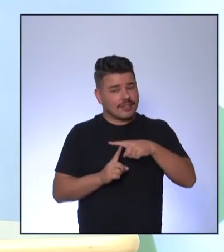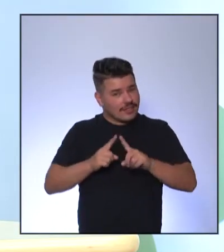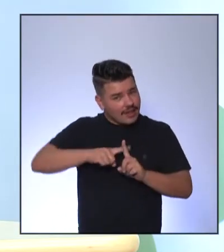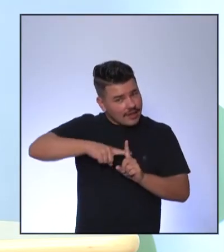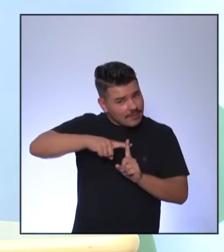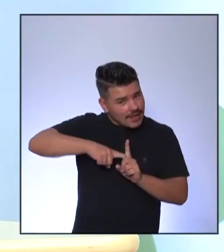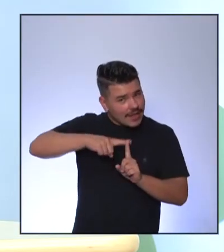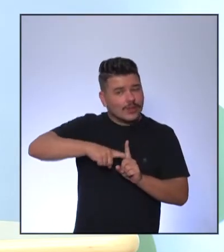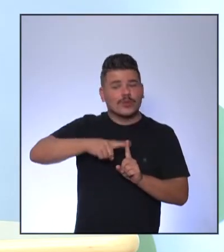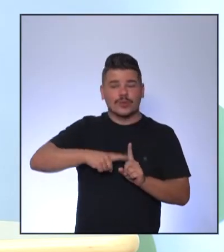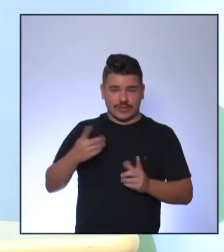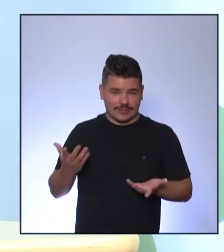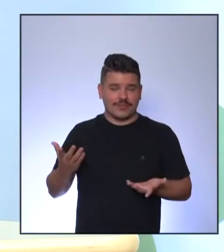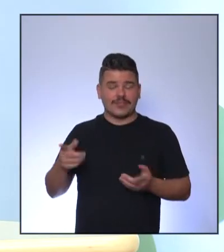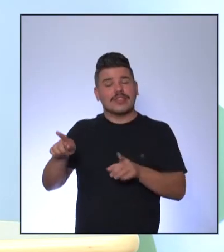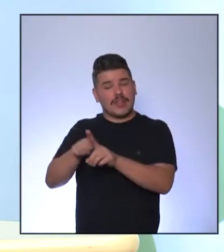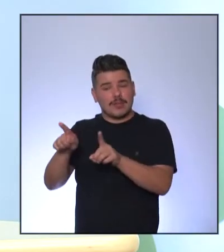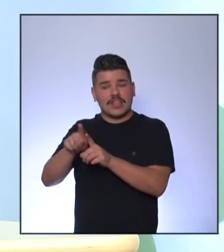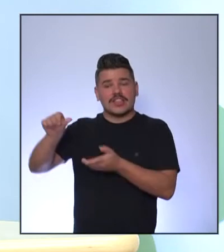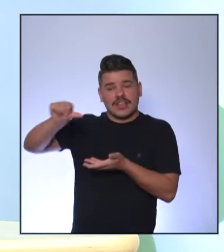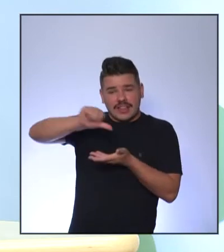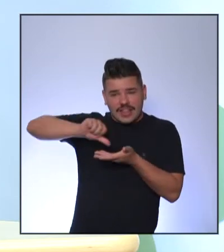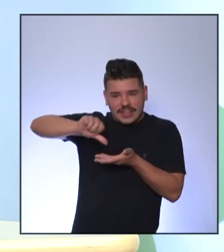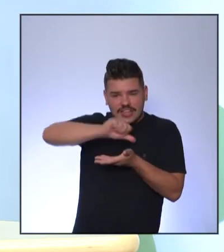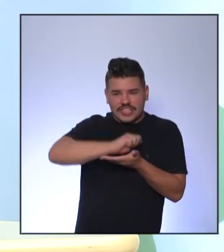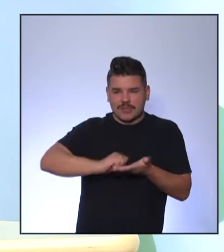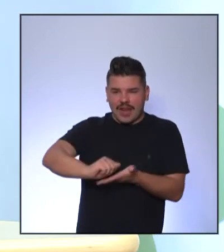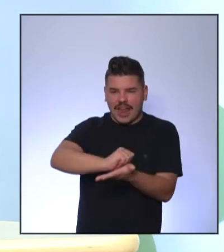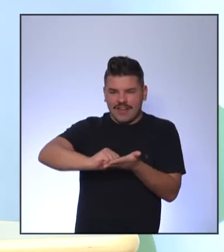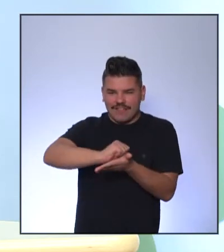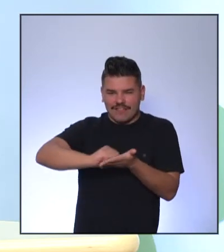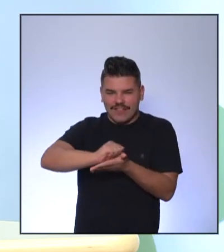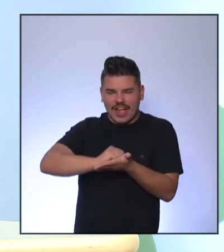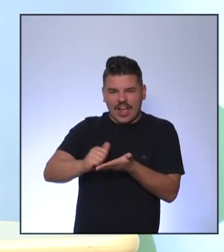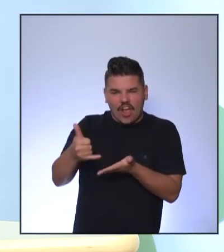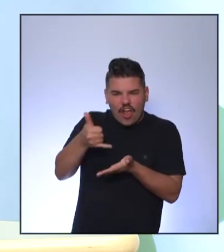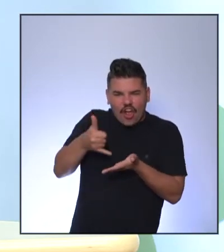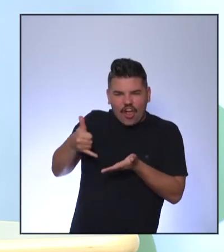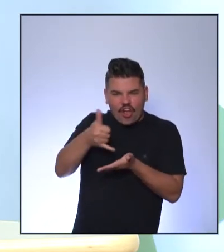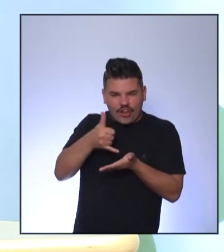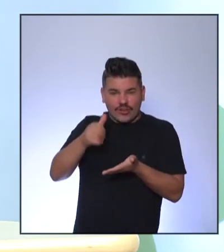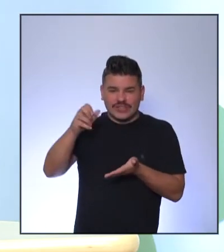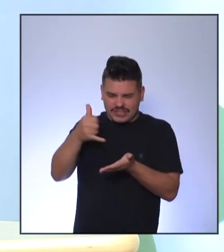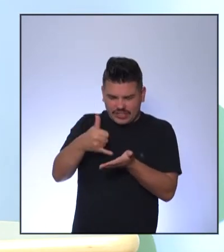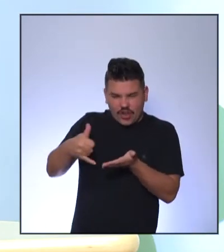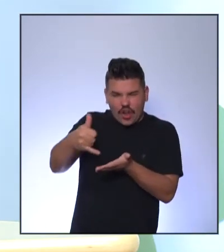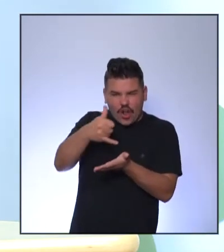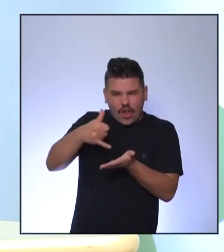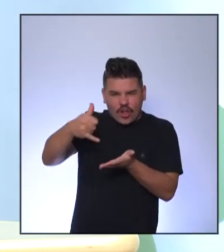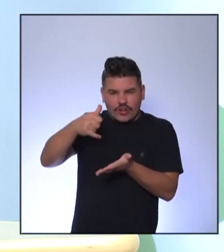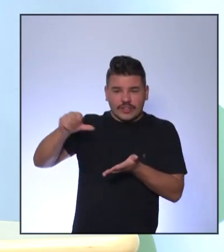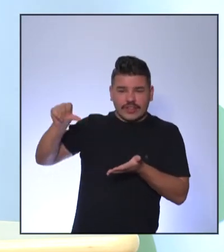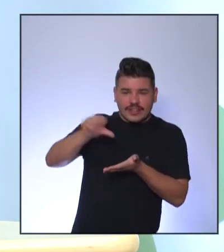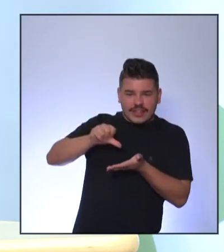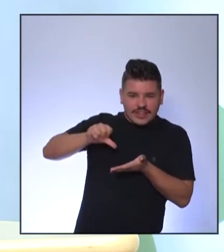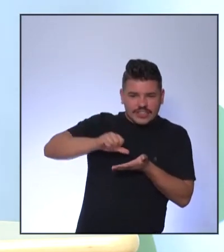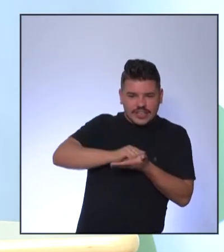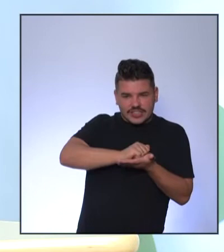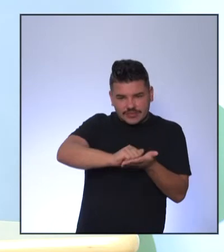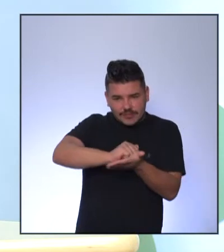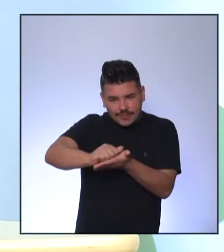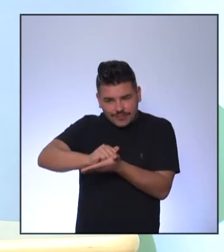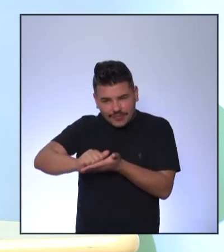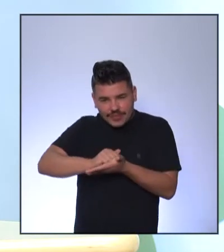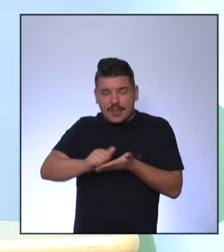concentração aí do detergente, sim, é um fato que a gente usa, né? Porque se eu tenho ali uma louça muito engordurada, eu vou ter que usar uma concentração maior